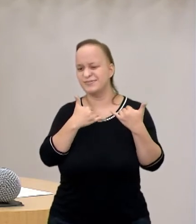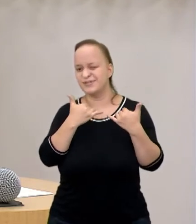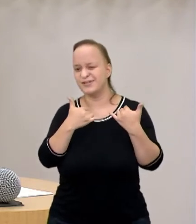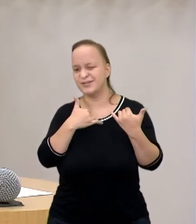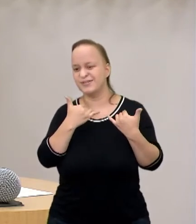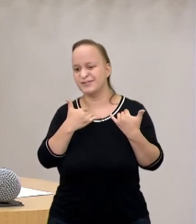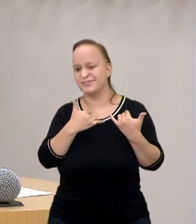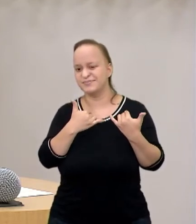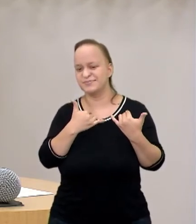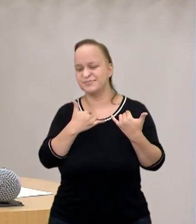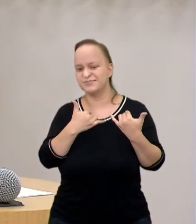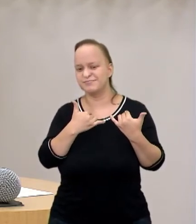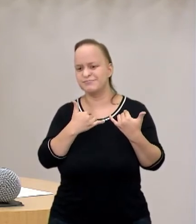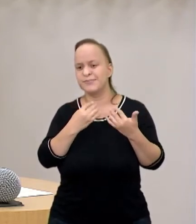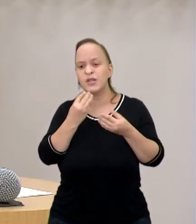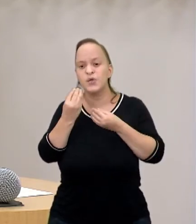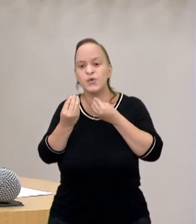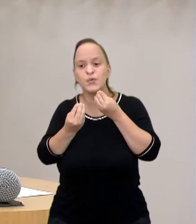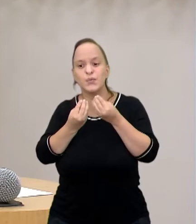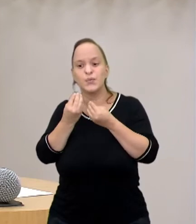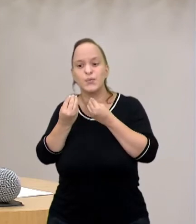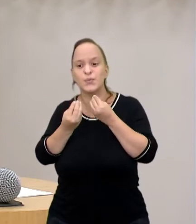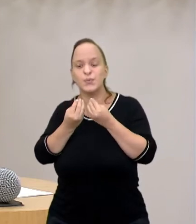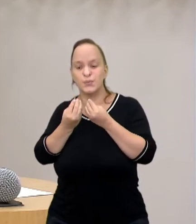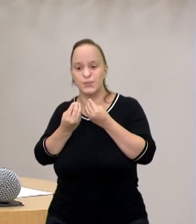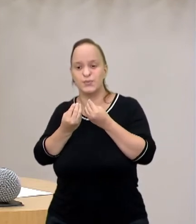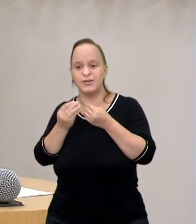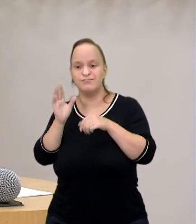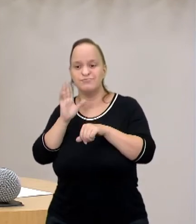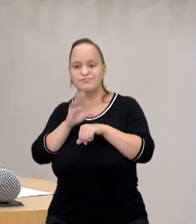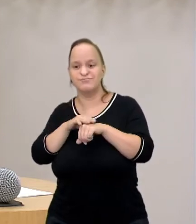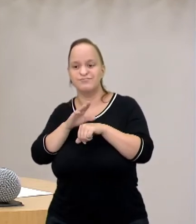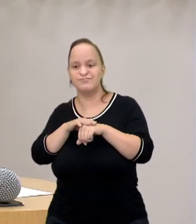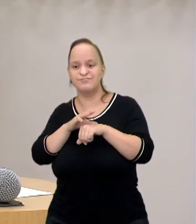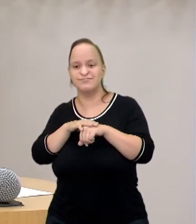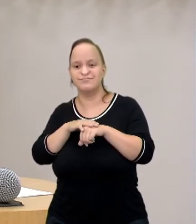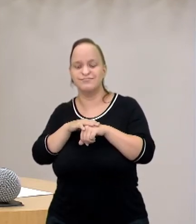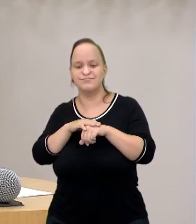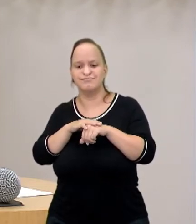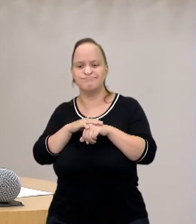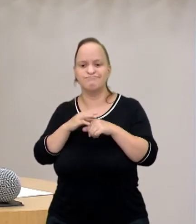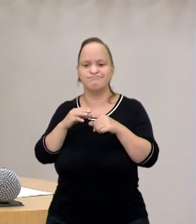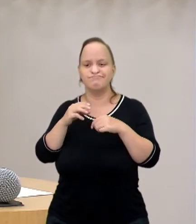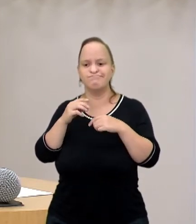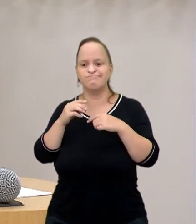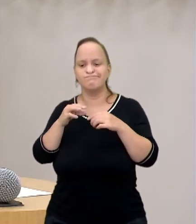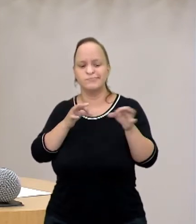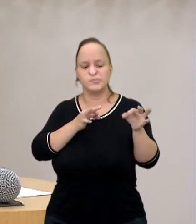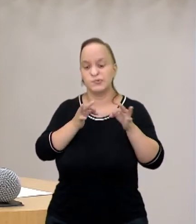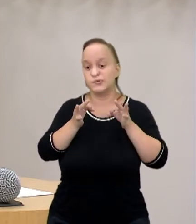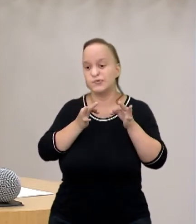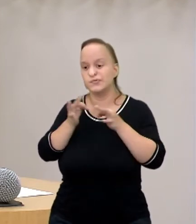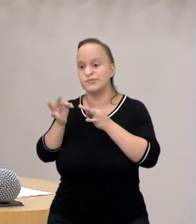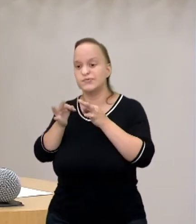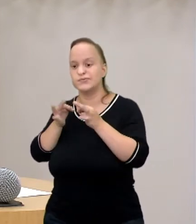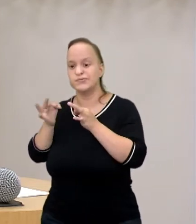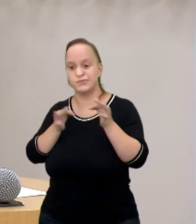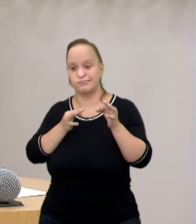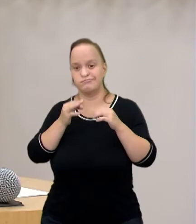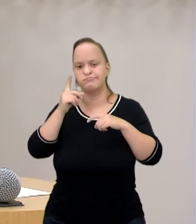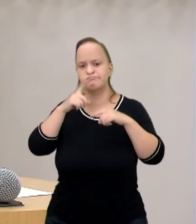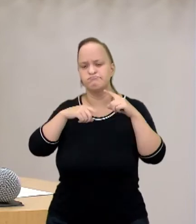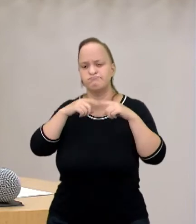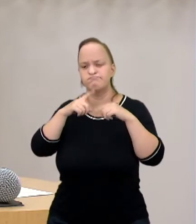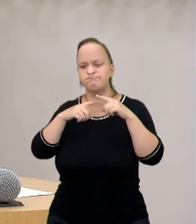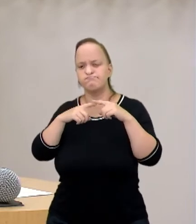como a gente vai começar a trabalhar com esse tipo de material daqui paraa frente em anúncio de publicidade, a gente vai criar um produto, já é legal a gente